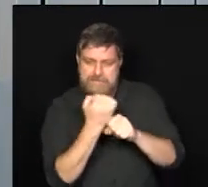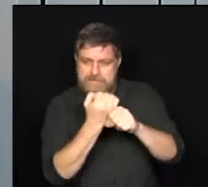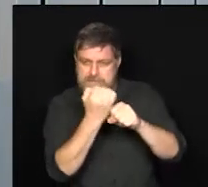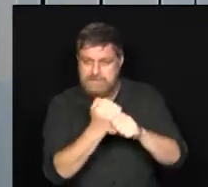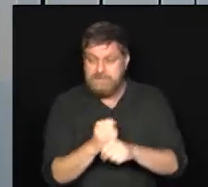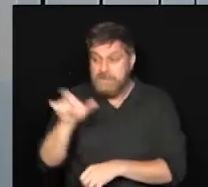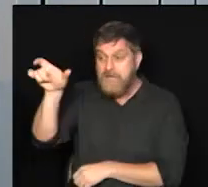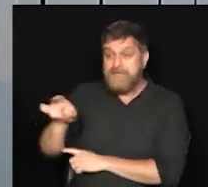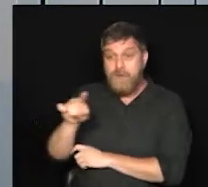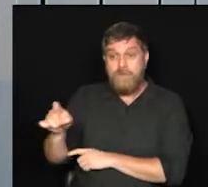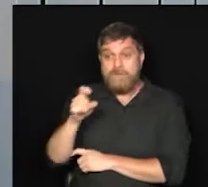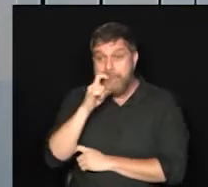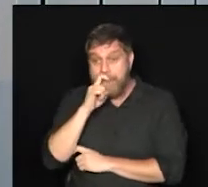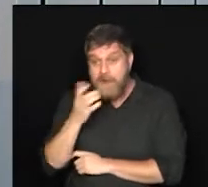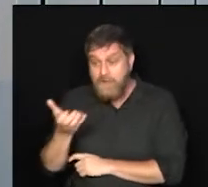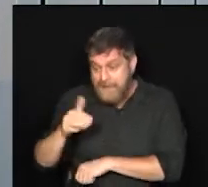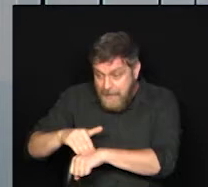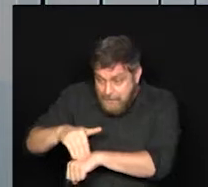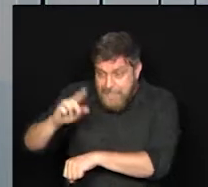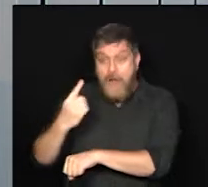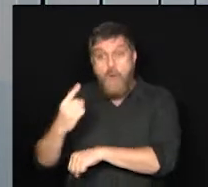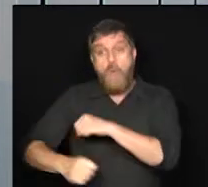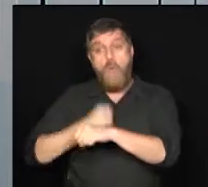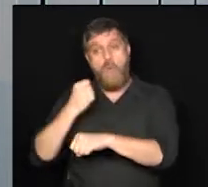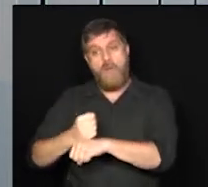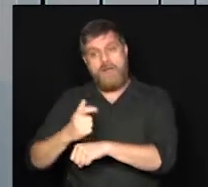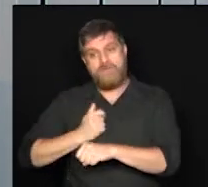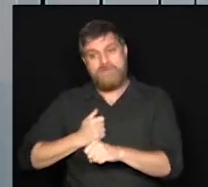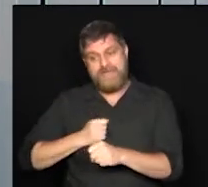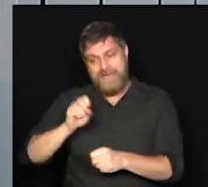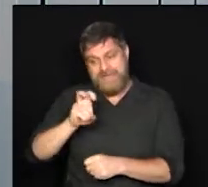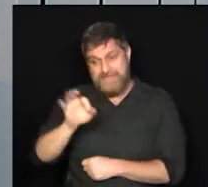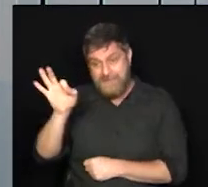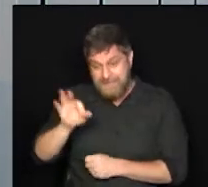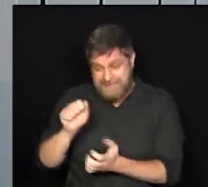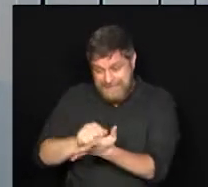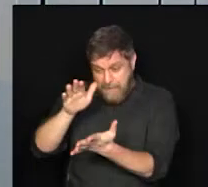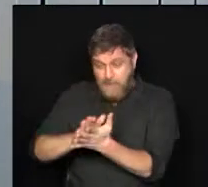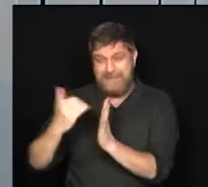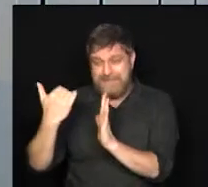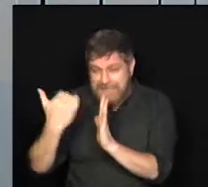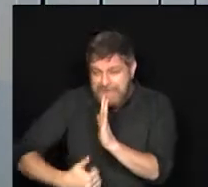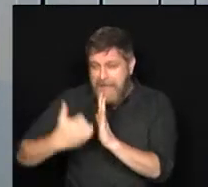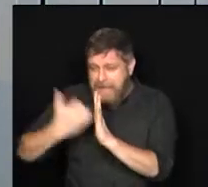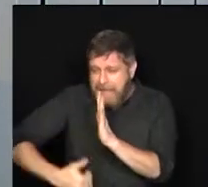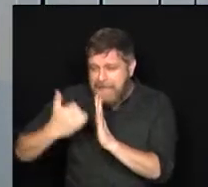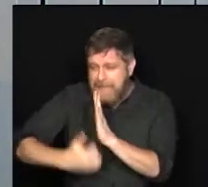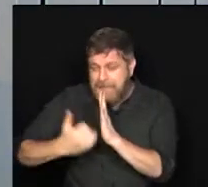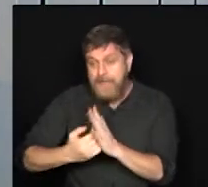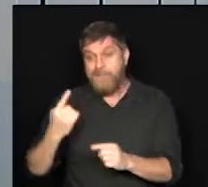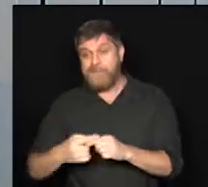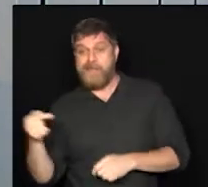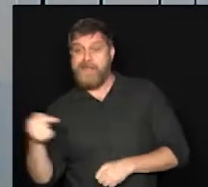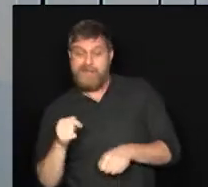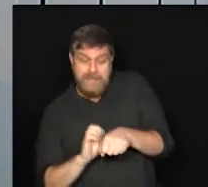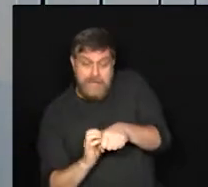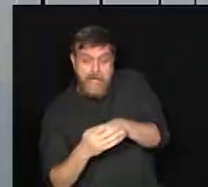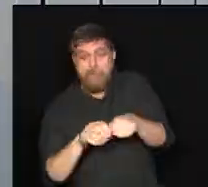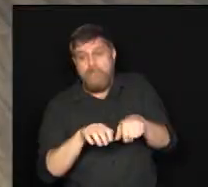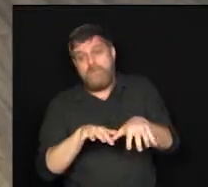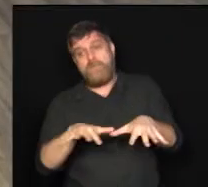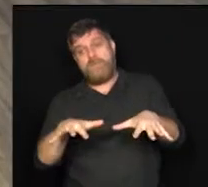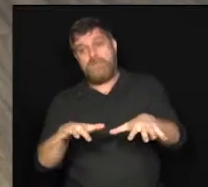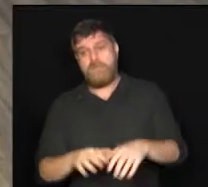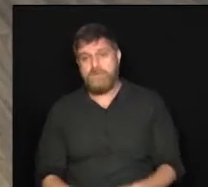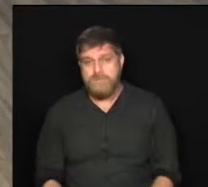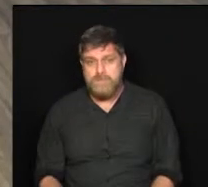Carlos quer ampliar por mais um ano esse desconto de 50% por causa da pandemia. E sobre